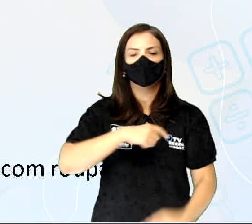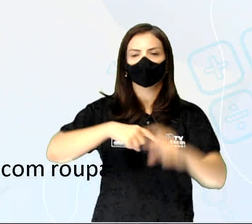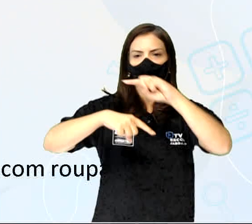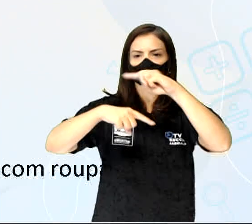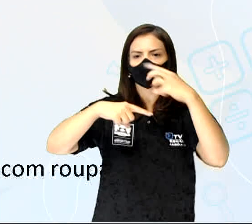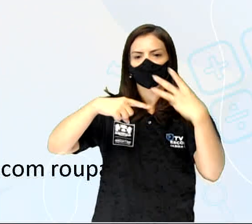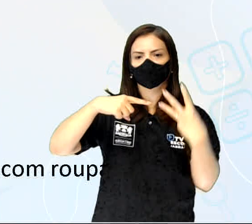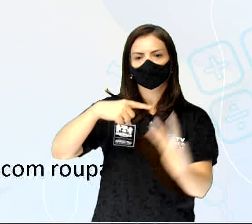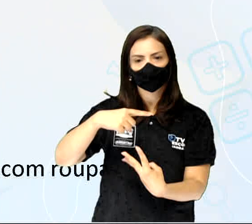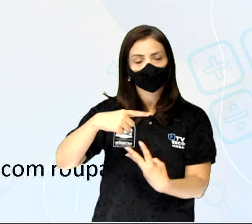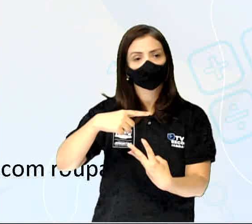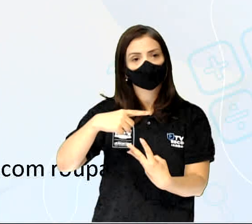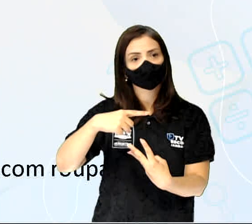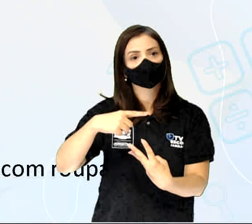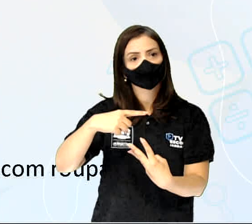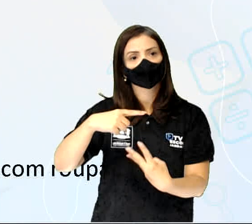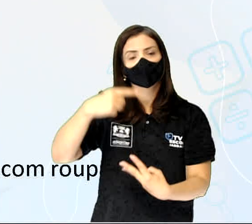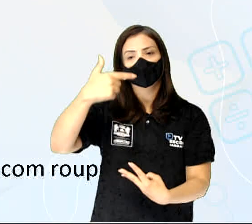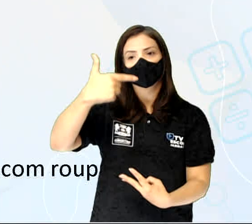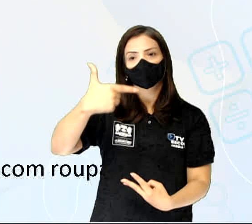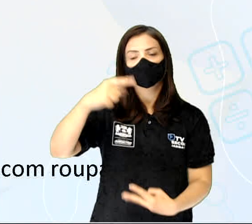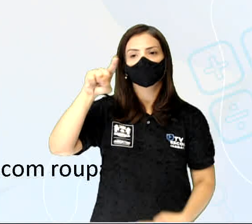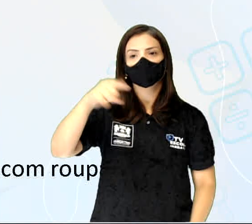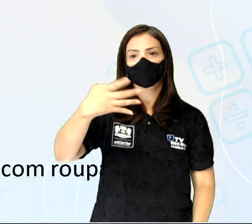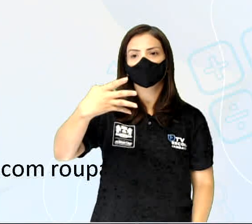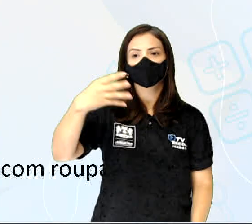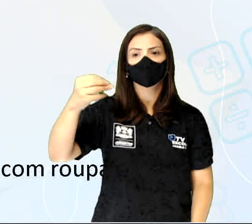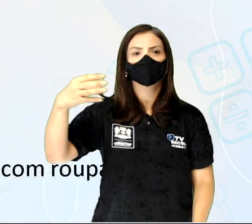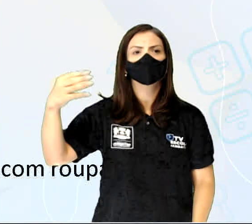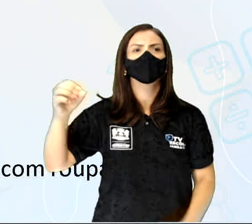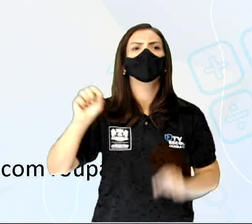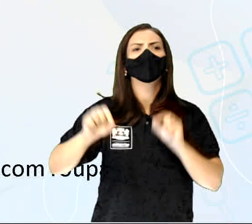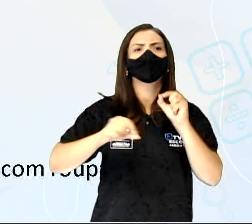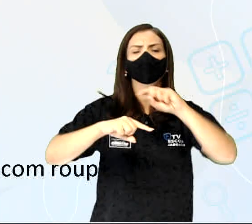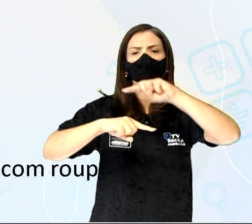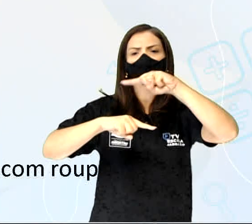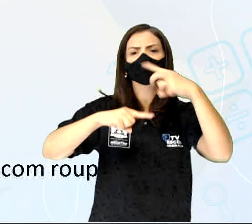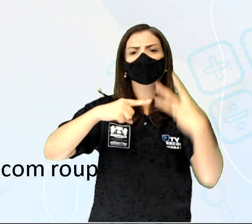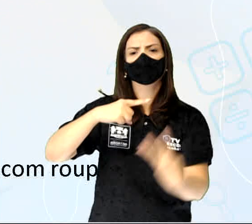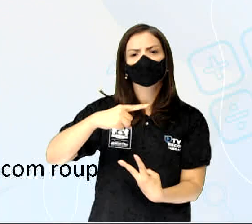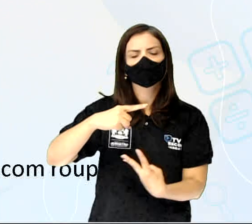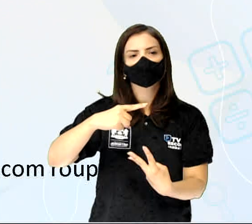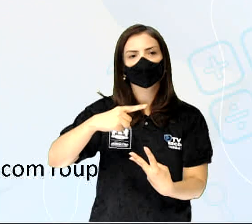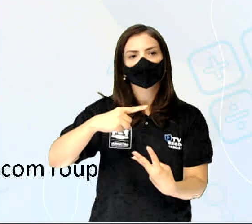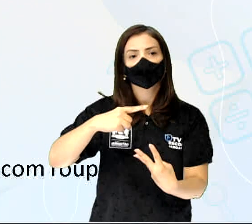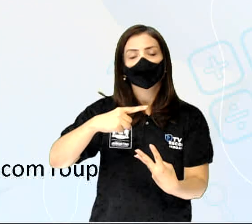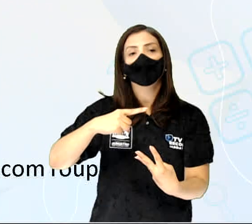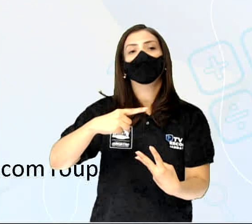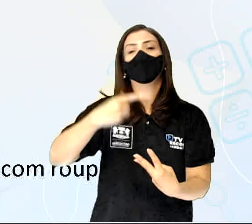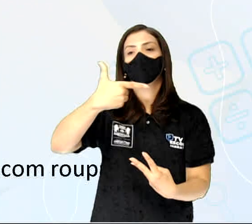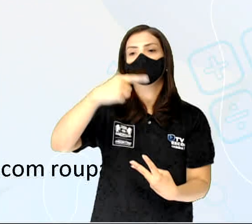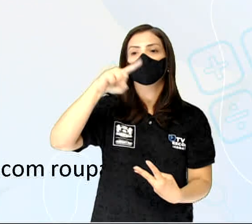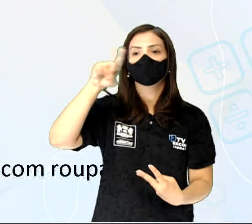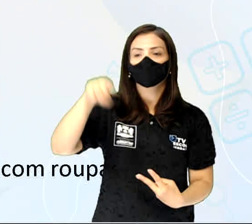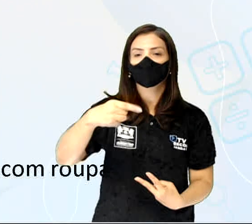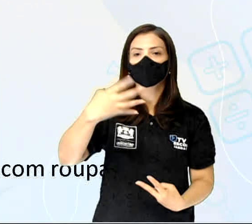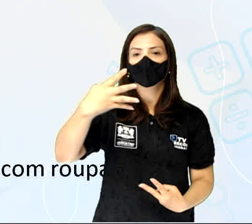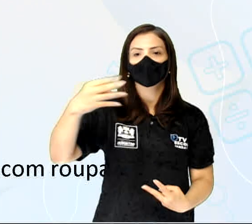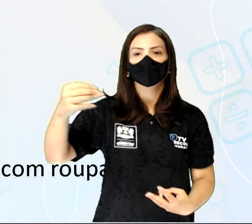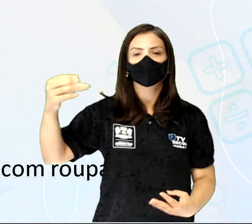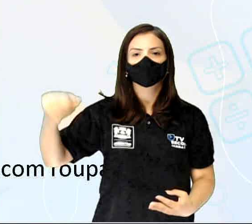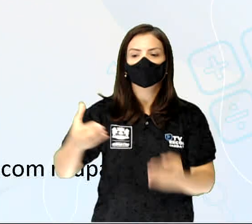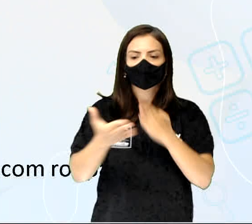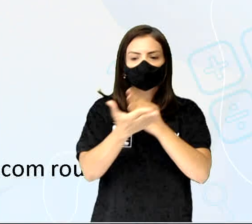1/3 de 2.400. E o que é 1/3? É você pegar o 2.400, dividir em 3 partes, que vai dar 800.